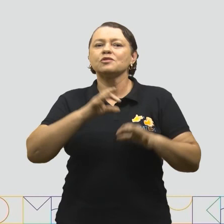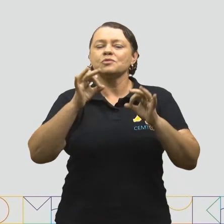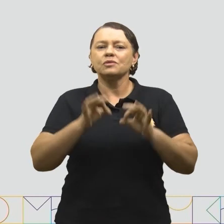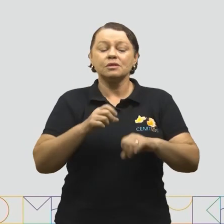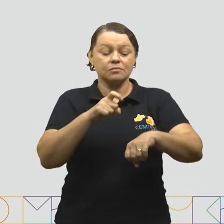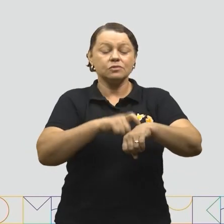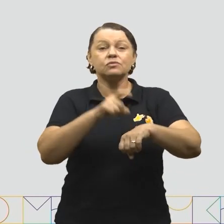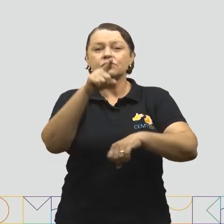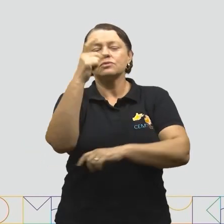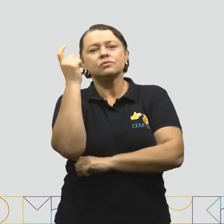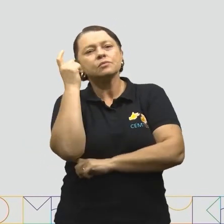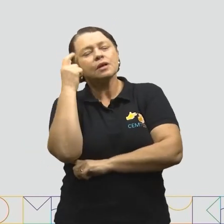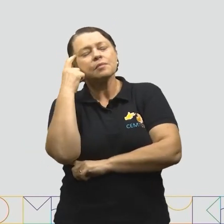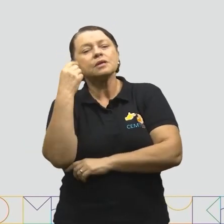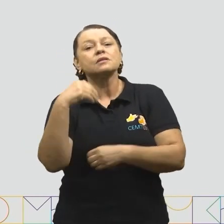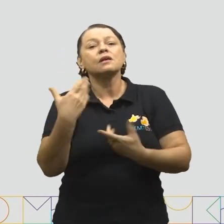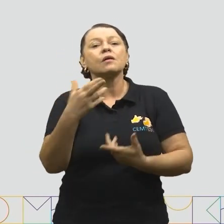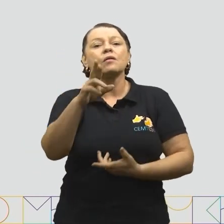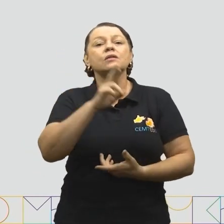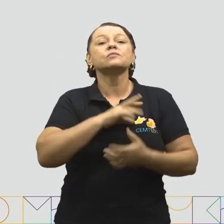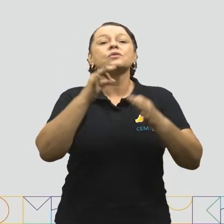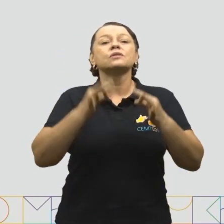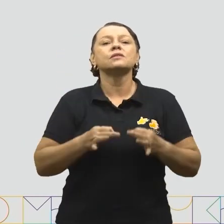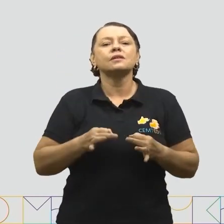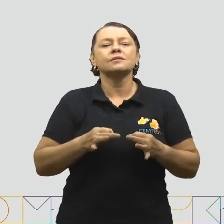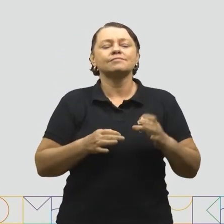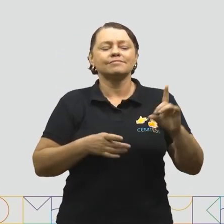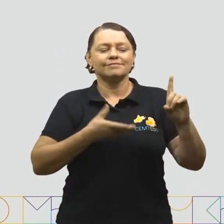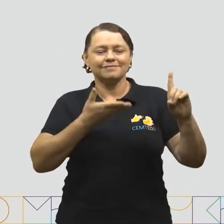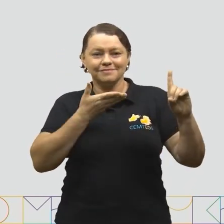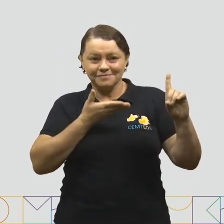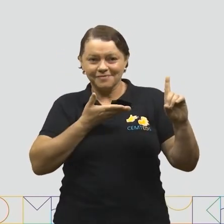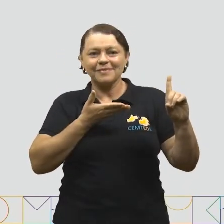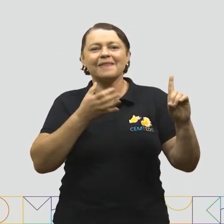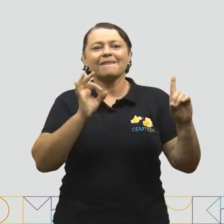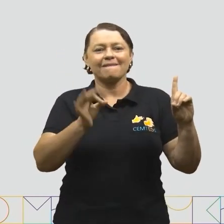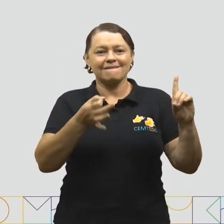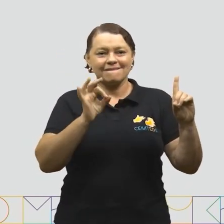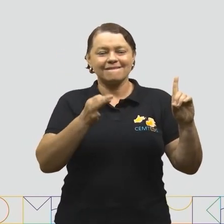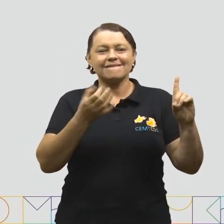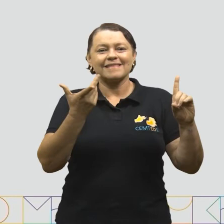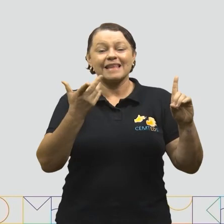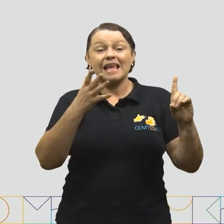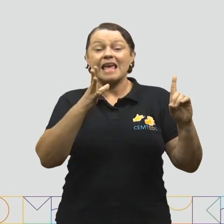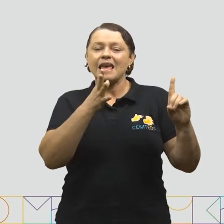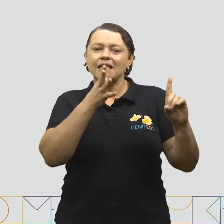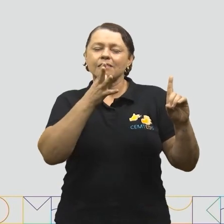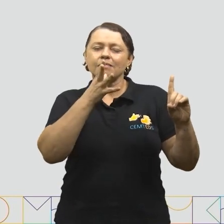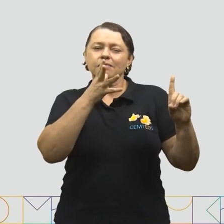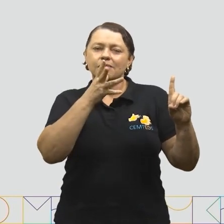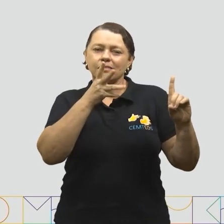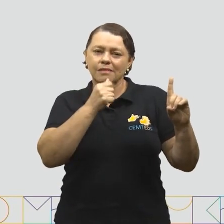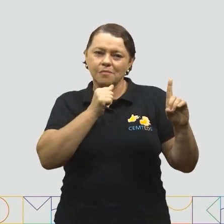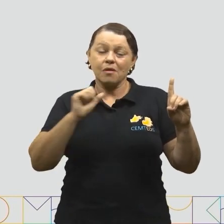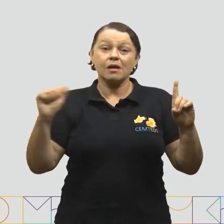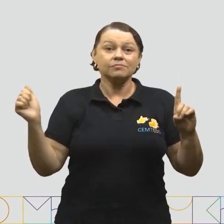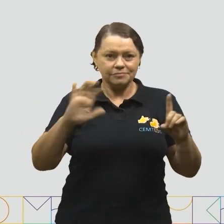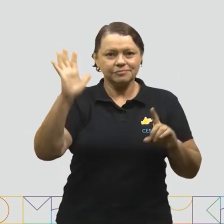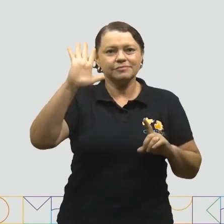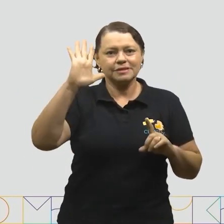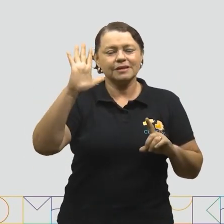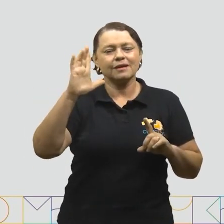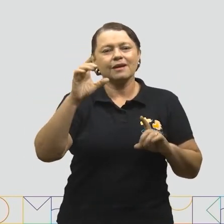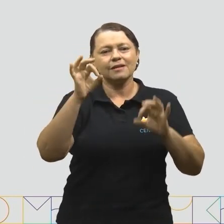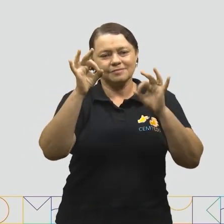Alguns segundinhos, vamos para a resposta correta. Muito bem, letra D, muito demorada e cara. Essa com certeza